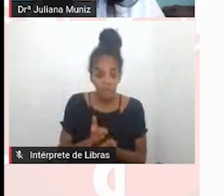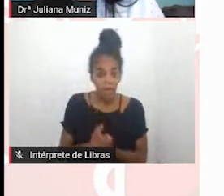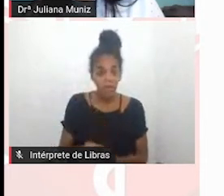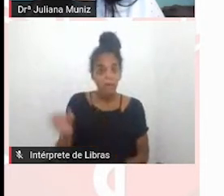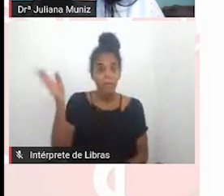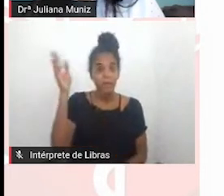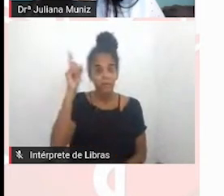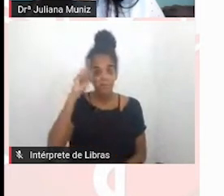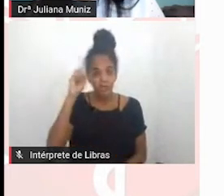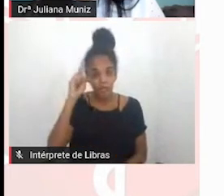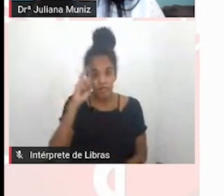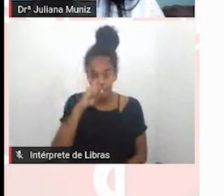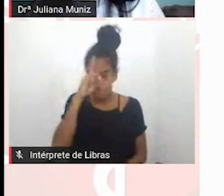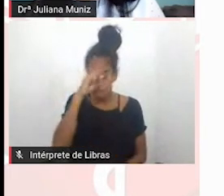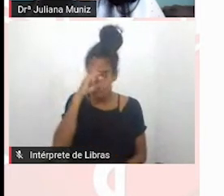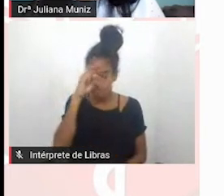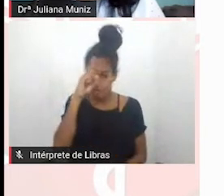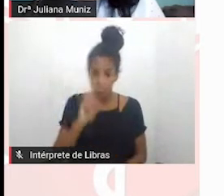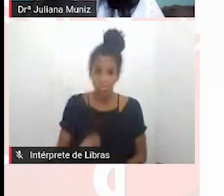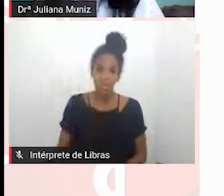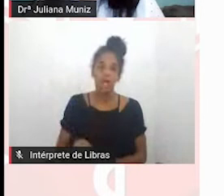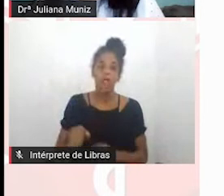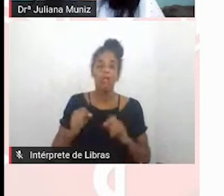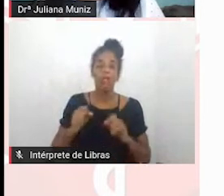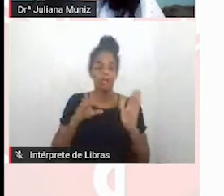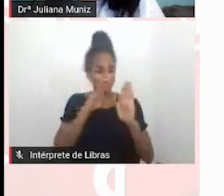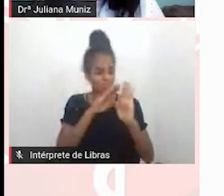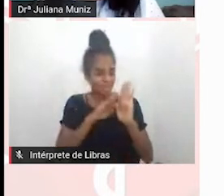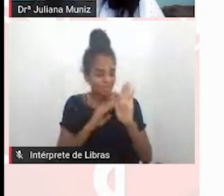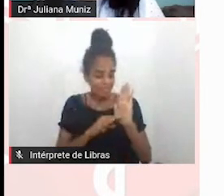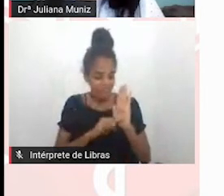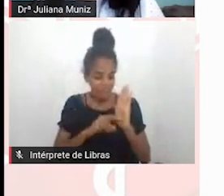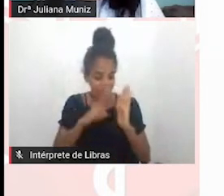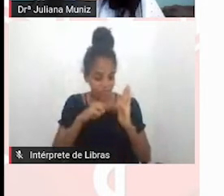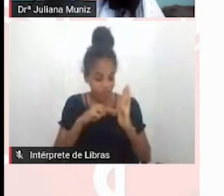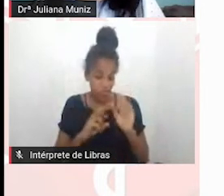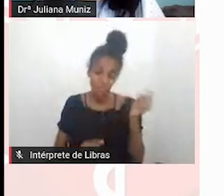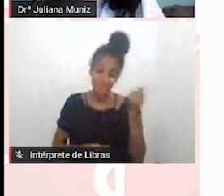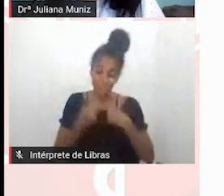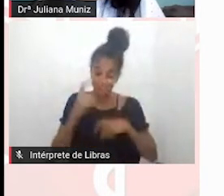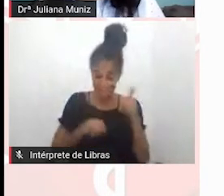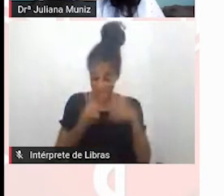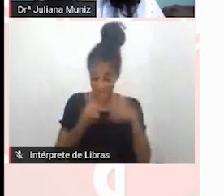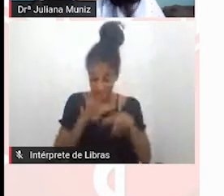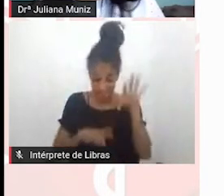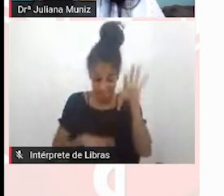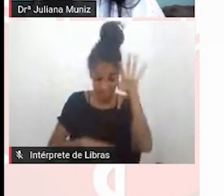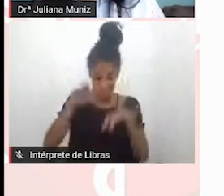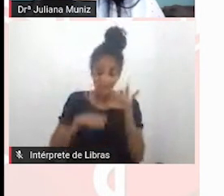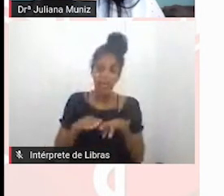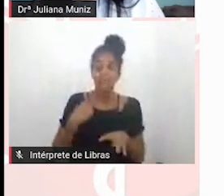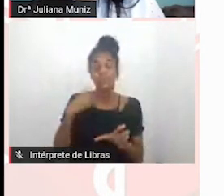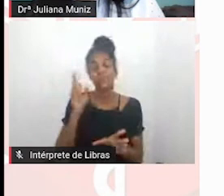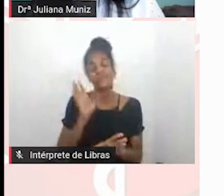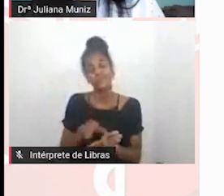18.000 de dedímero. E a gente fazia a anticoagulação plena e mandava para casa ainda com anticoagulante oral por um tempo,